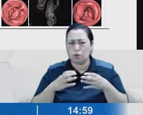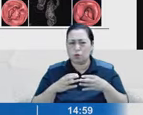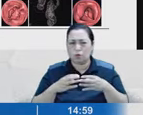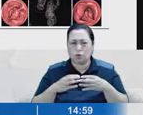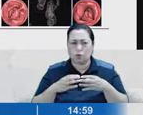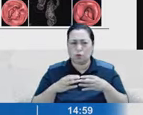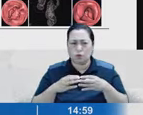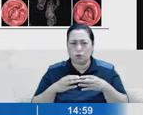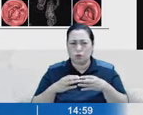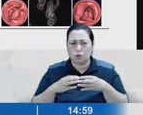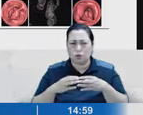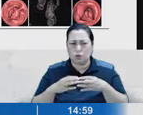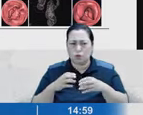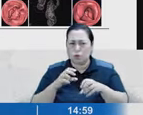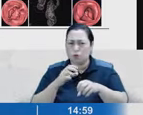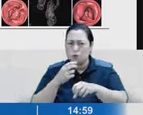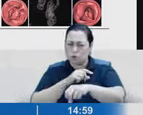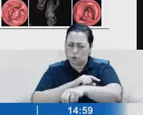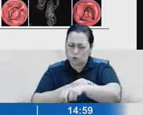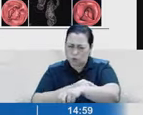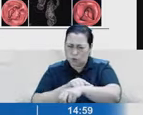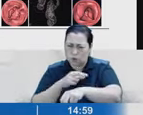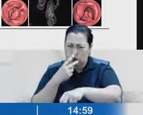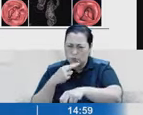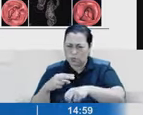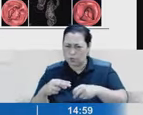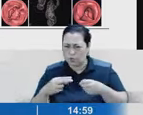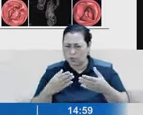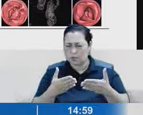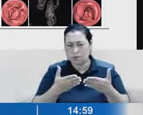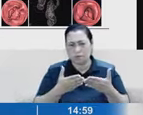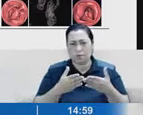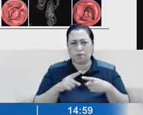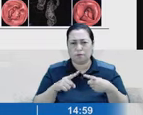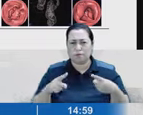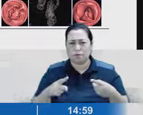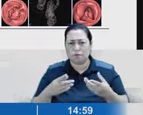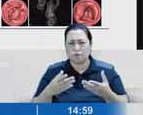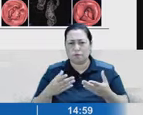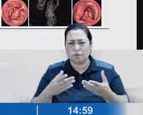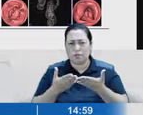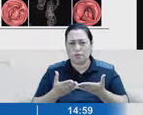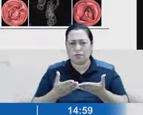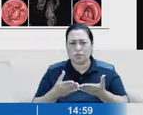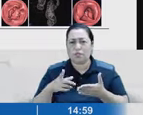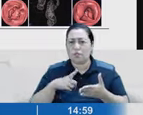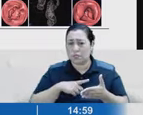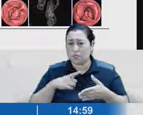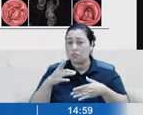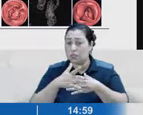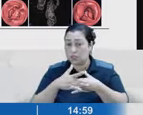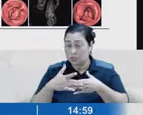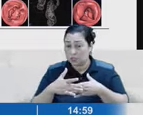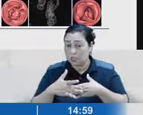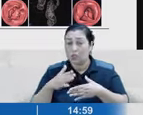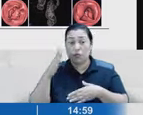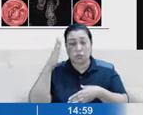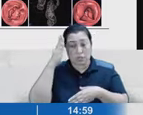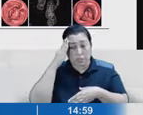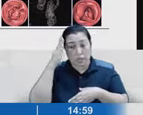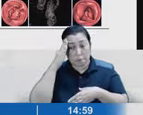E, normalmente, esse sangue passa desapercebido para a gente. Mas esse exame ele tem a capacidade de fazer a